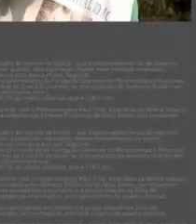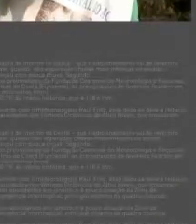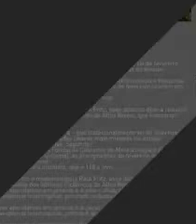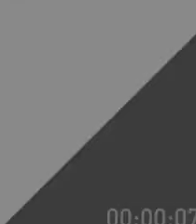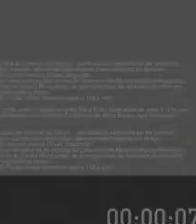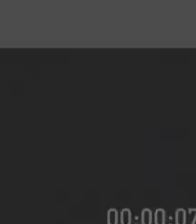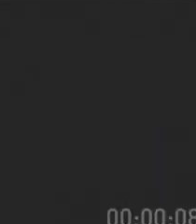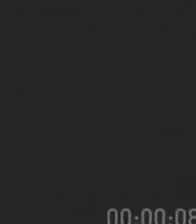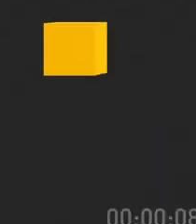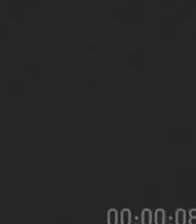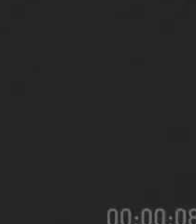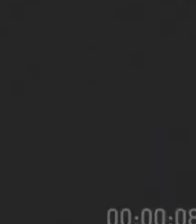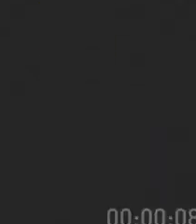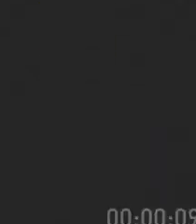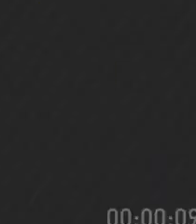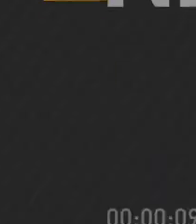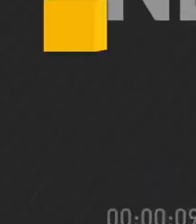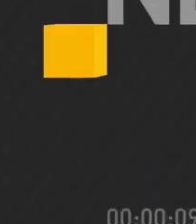ae